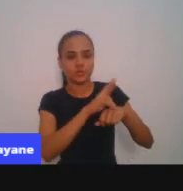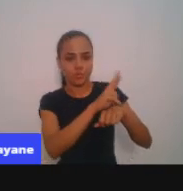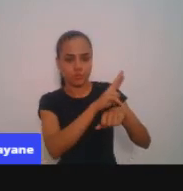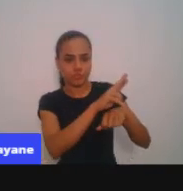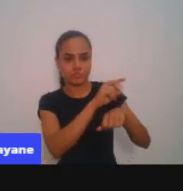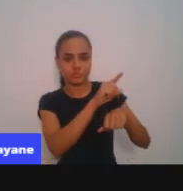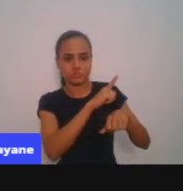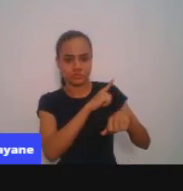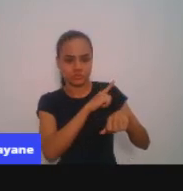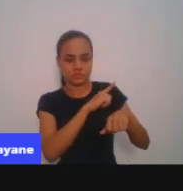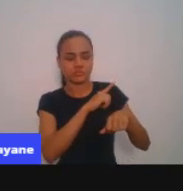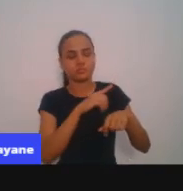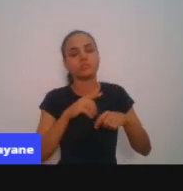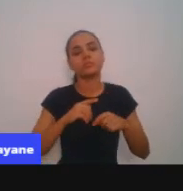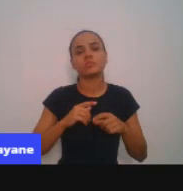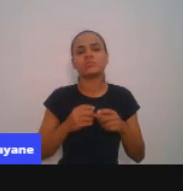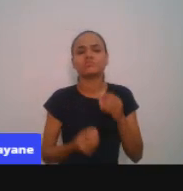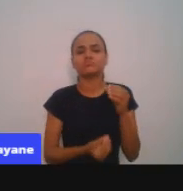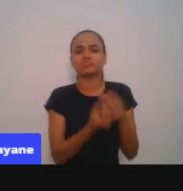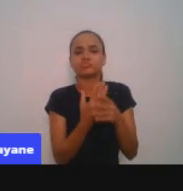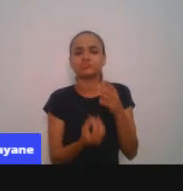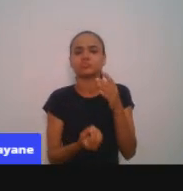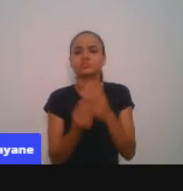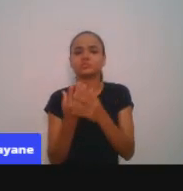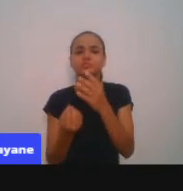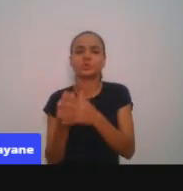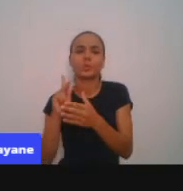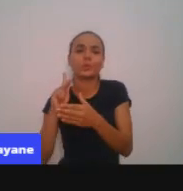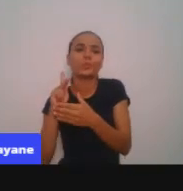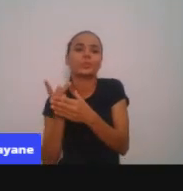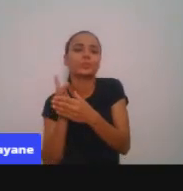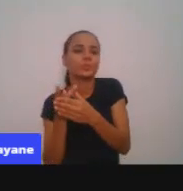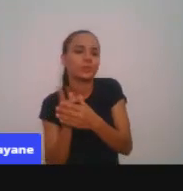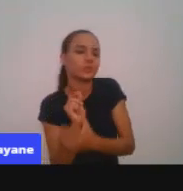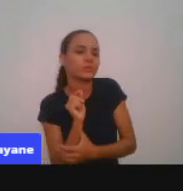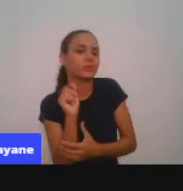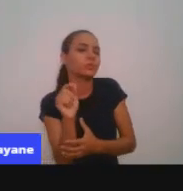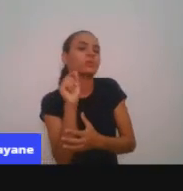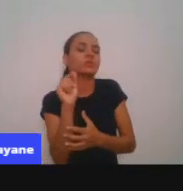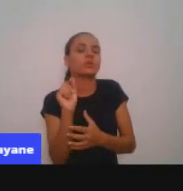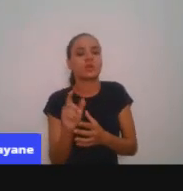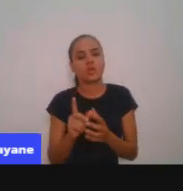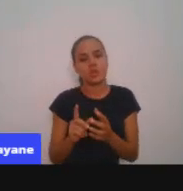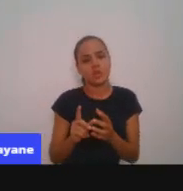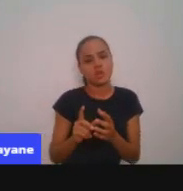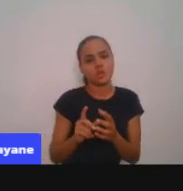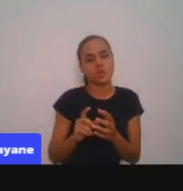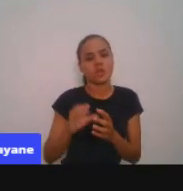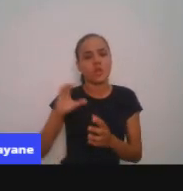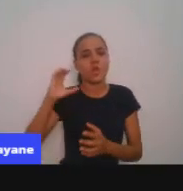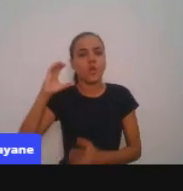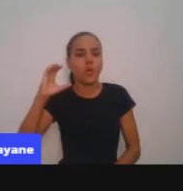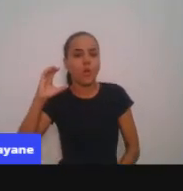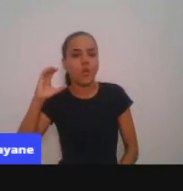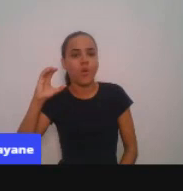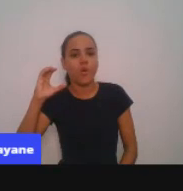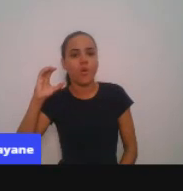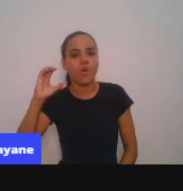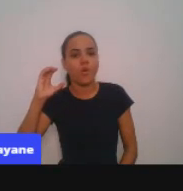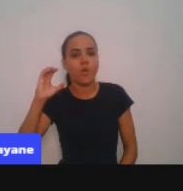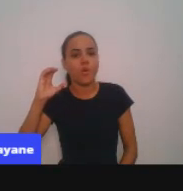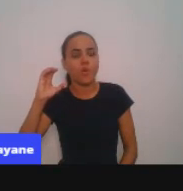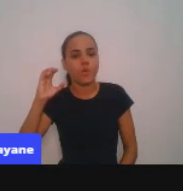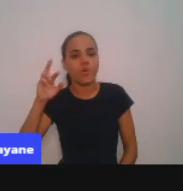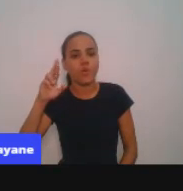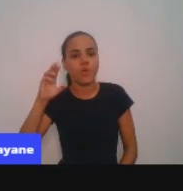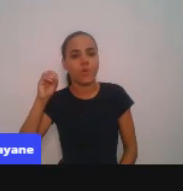programas, em muitos aplicativos, esse efeito chroma key. O que é o efeito chroma key? O pessoal ali